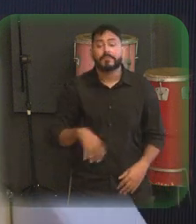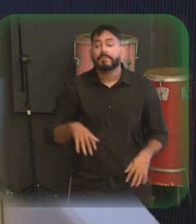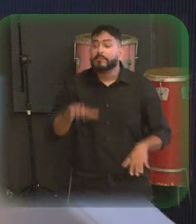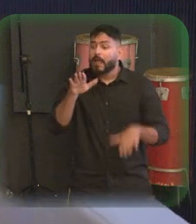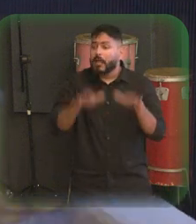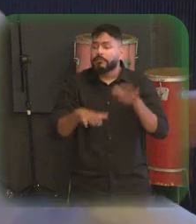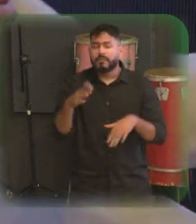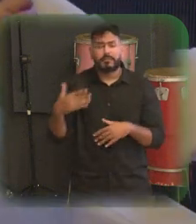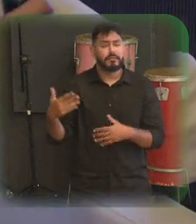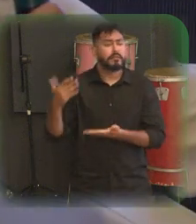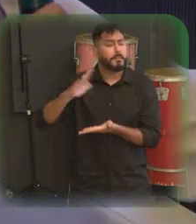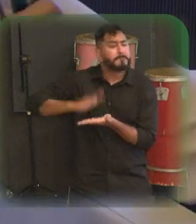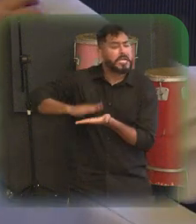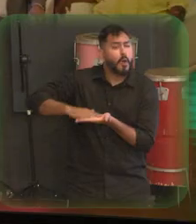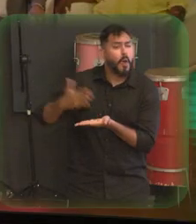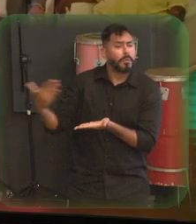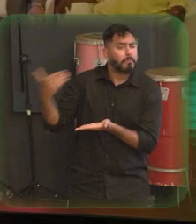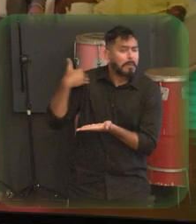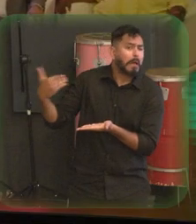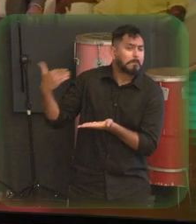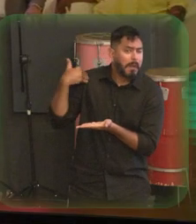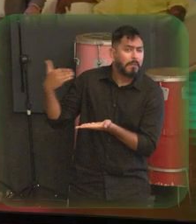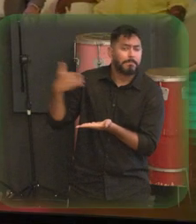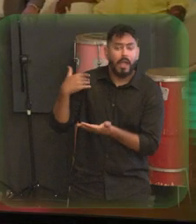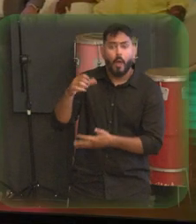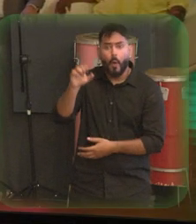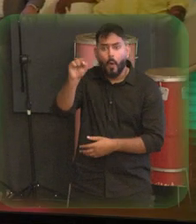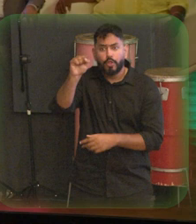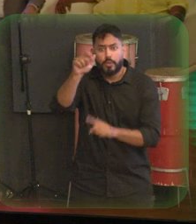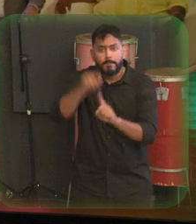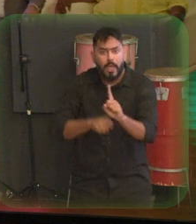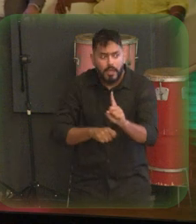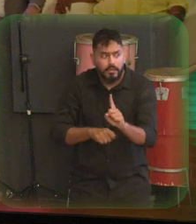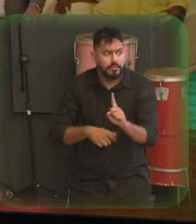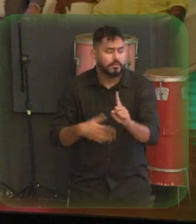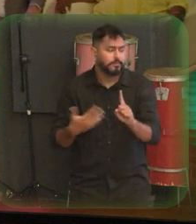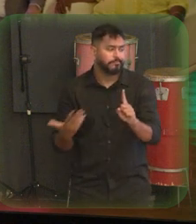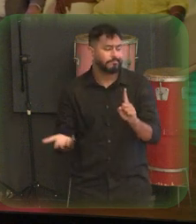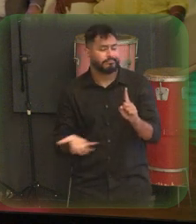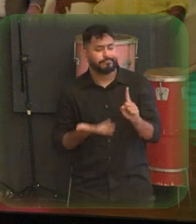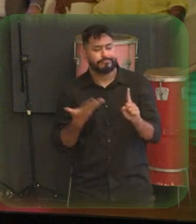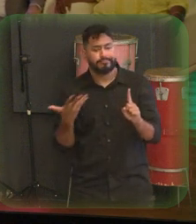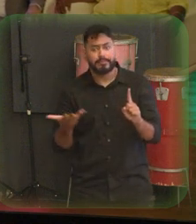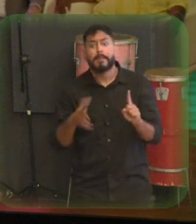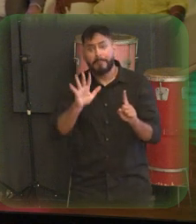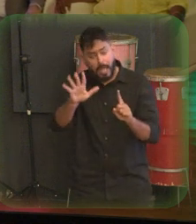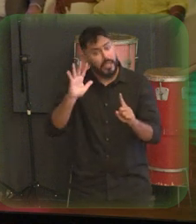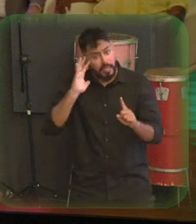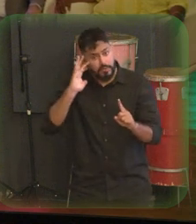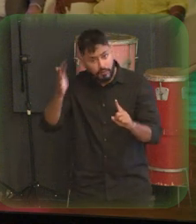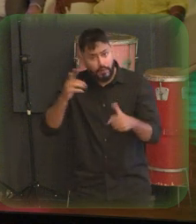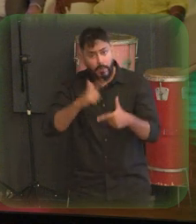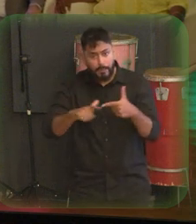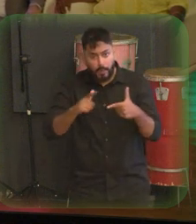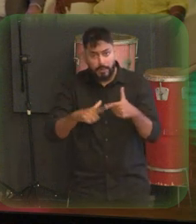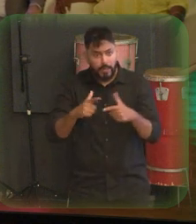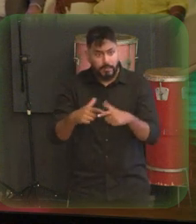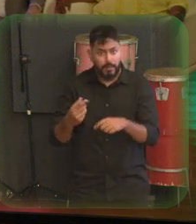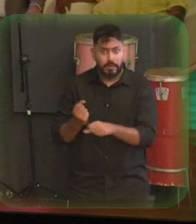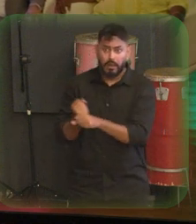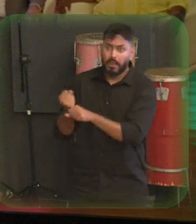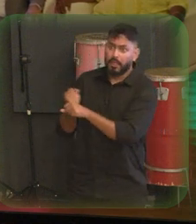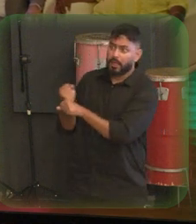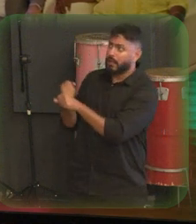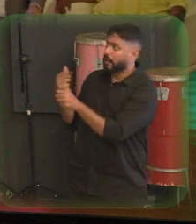me cobram, como eu sei que cobram a você, em 8 meses, a gente resolveu um problema que dura uma vida inteira